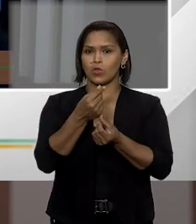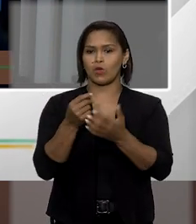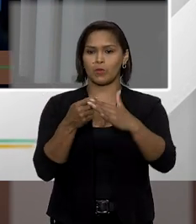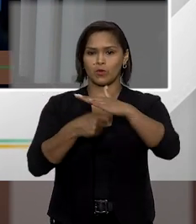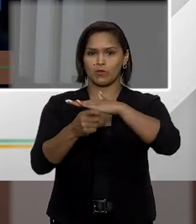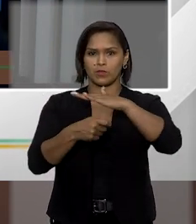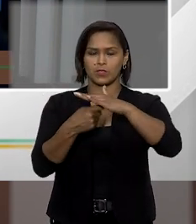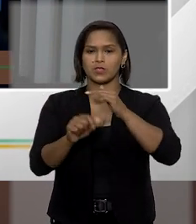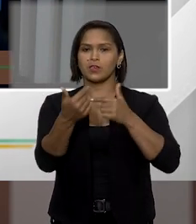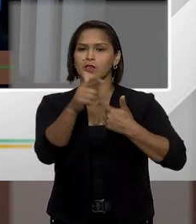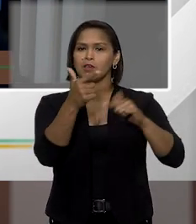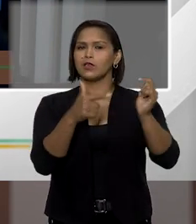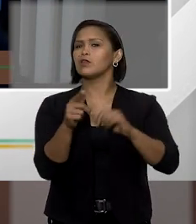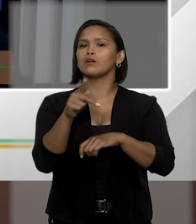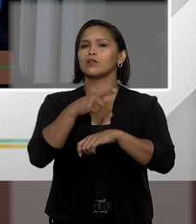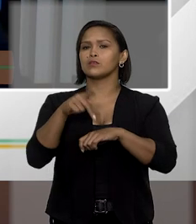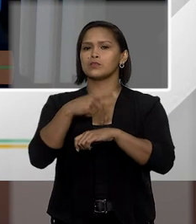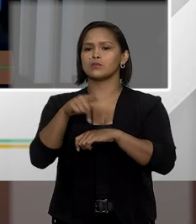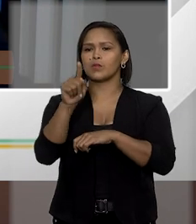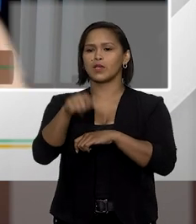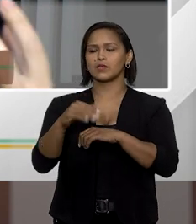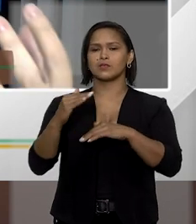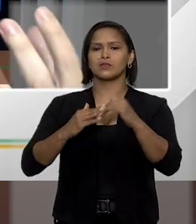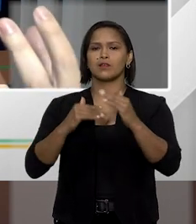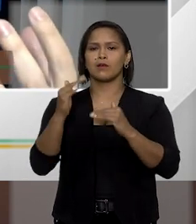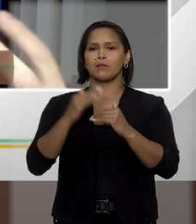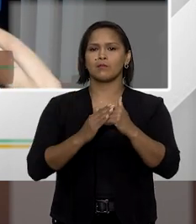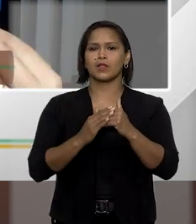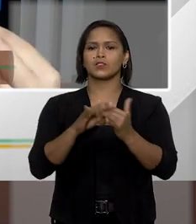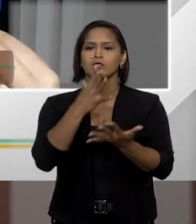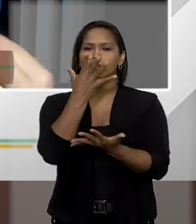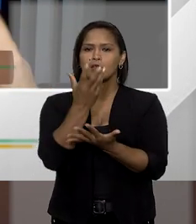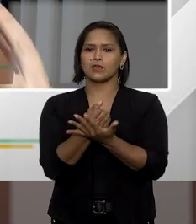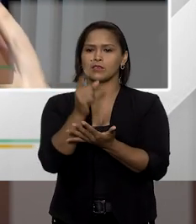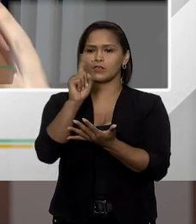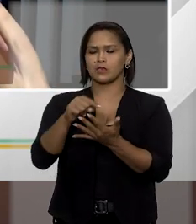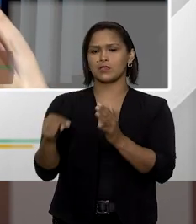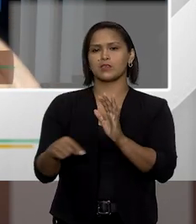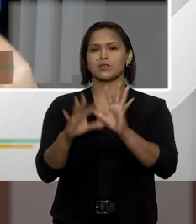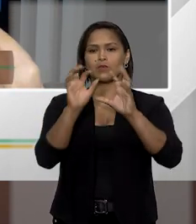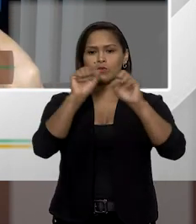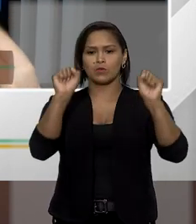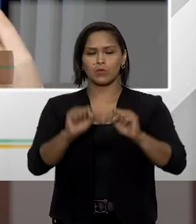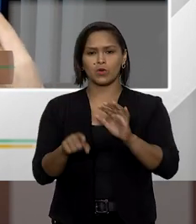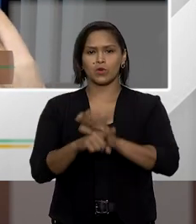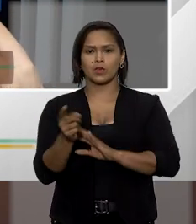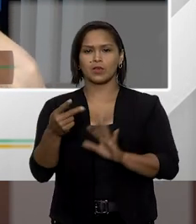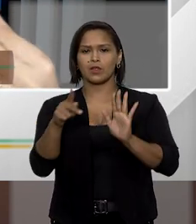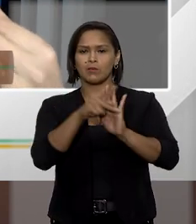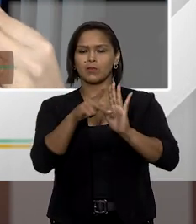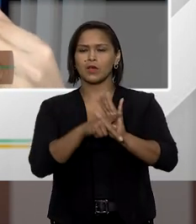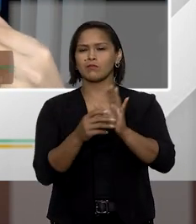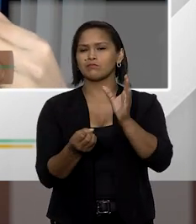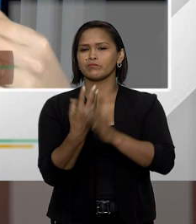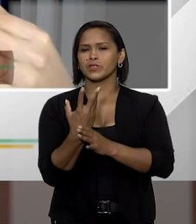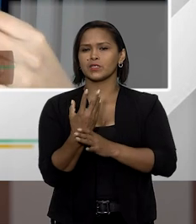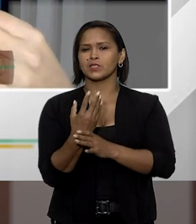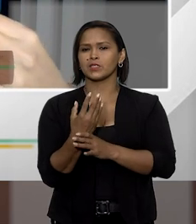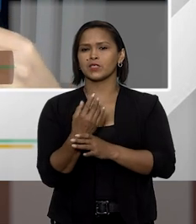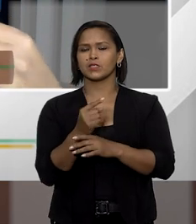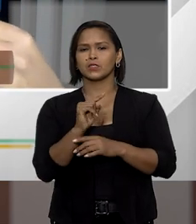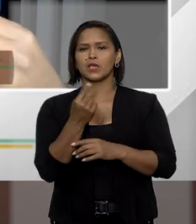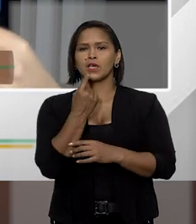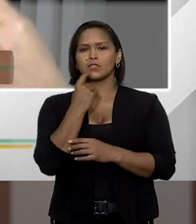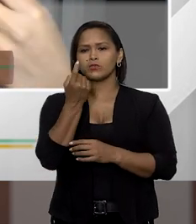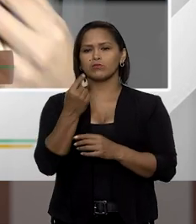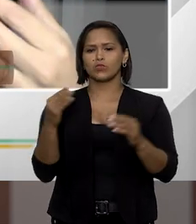econômico-financeira, enquanto que em outros locais a prática do compliance, do programa de integridade, nasce quase que por meio